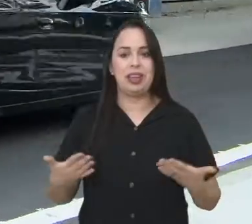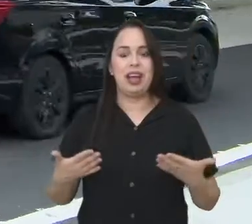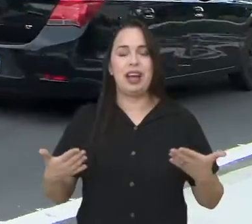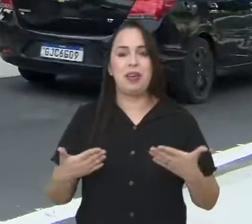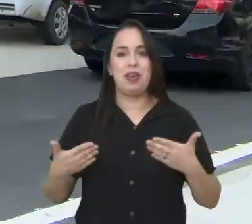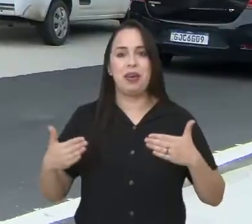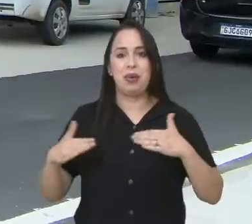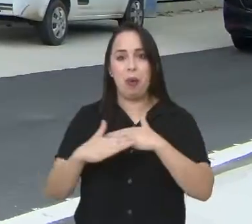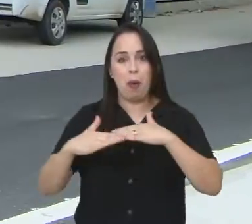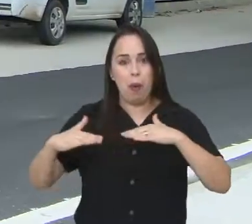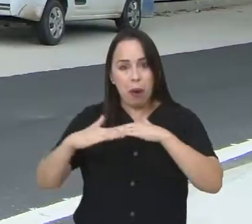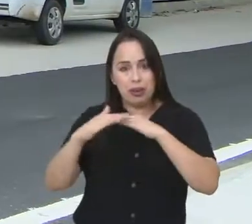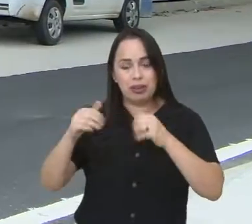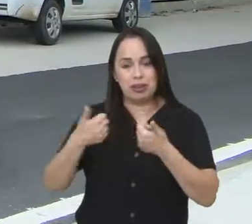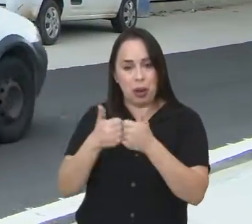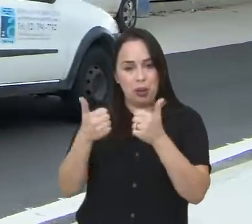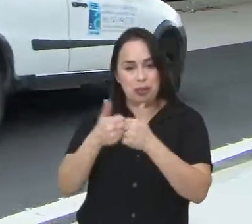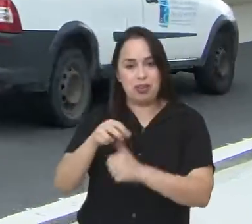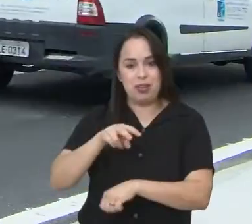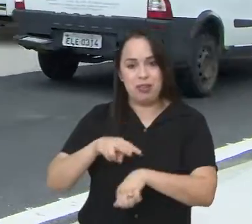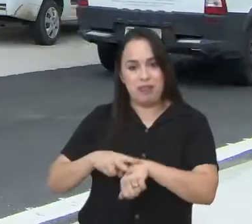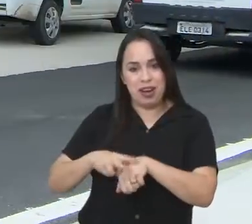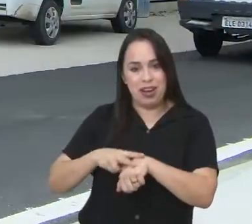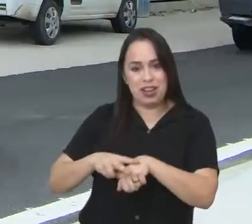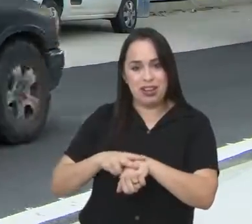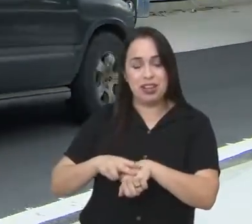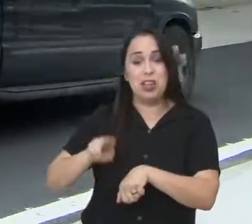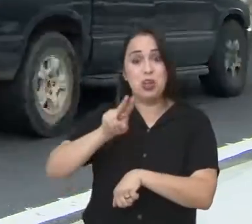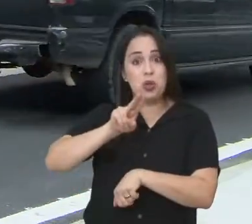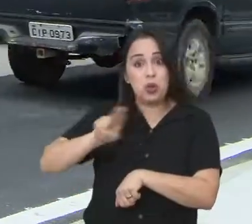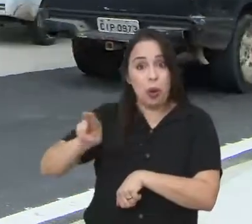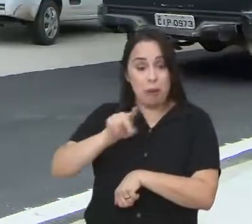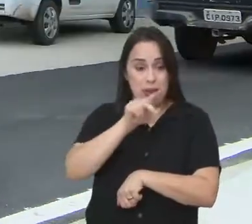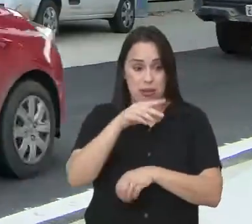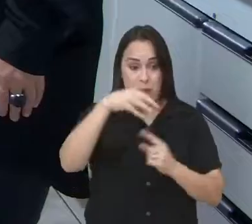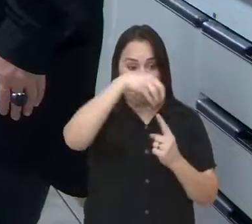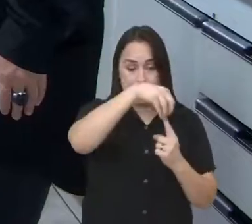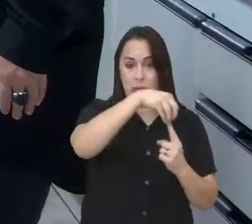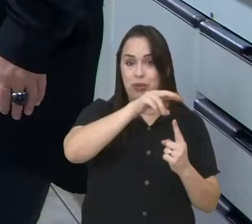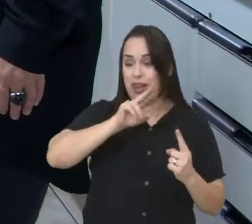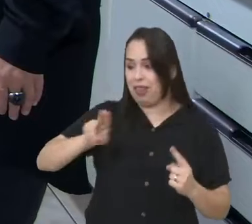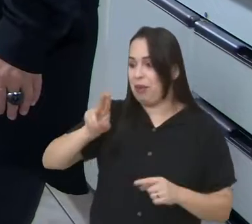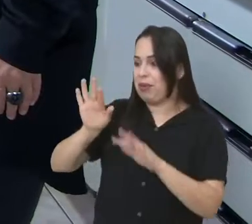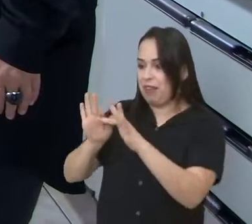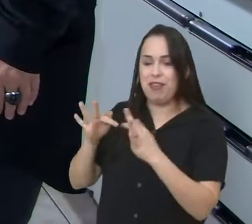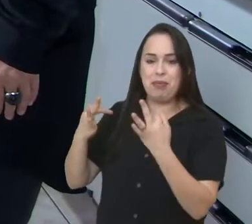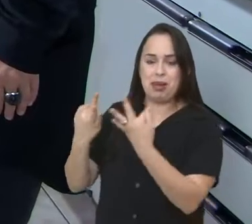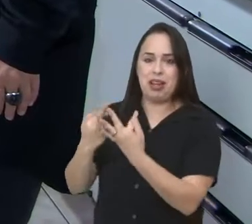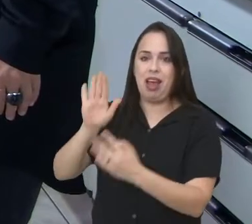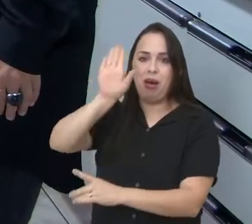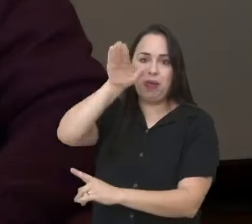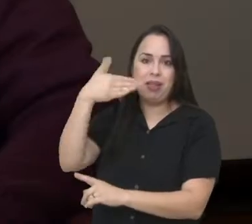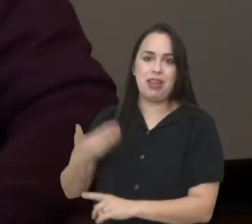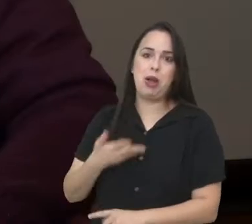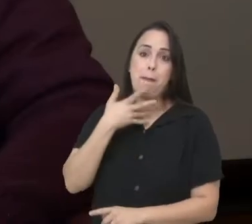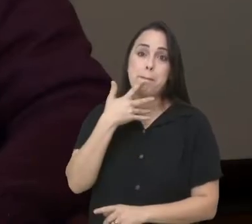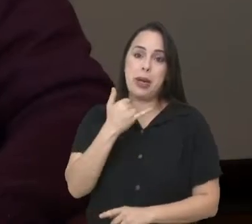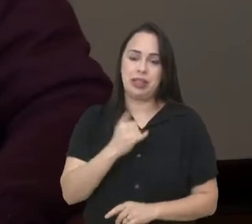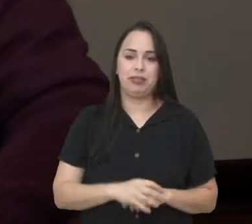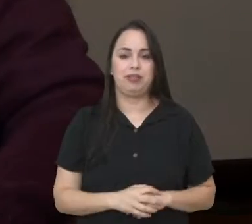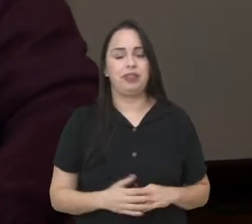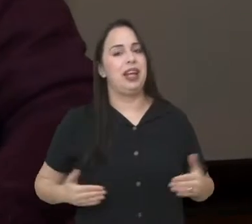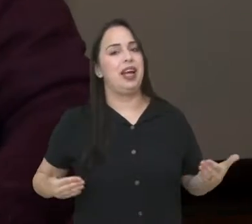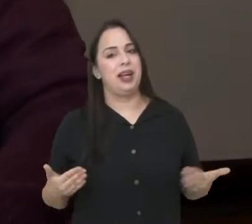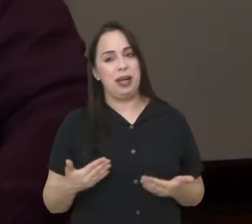linha verde, uma das estações será nomeada com o sobrenome da família, uma homenagem ao pai dela. Então, agora